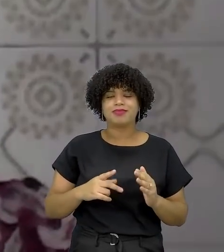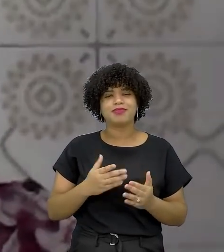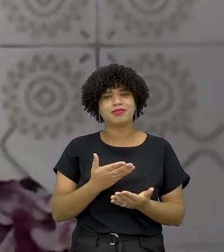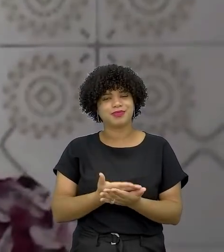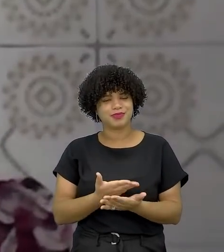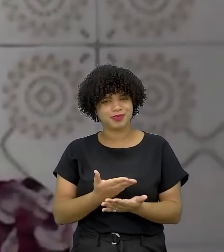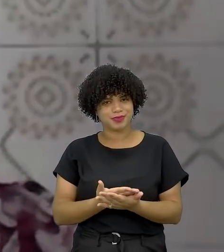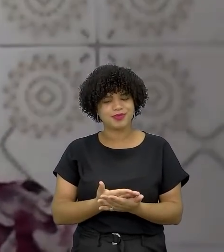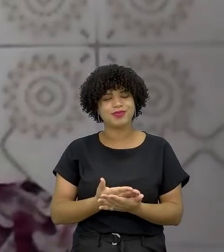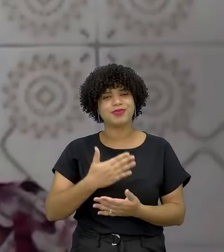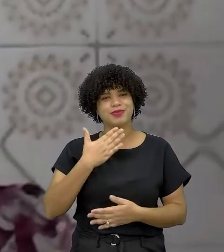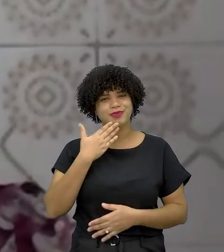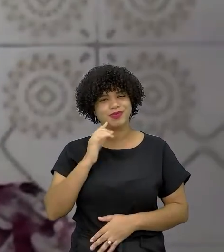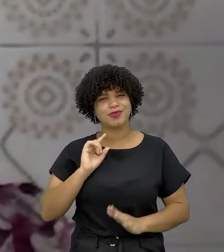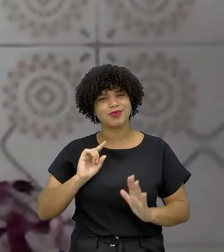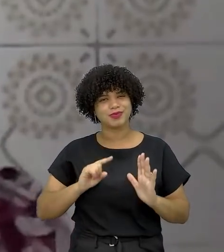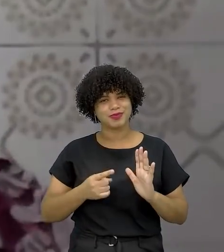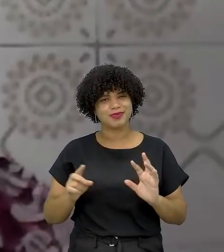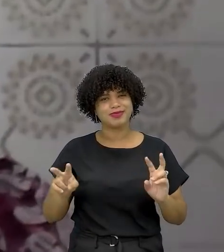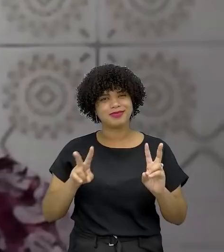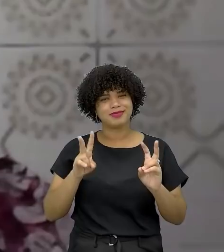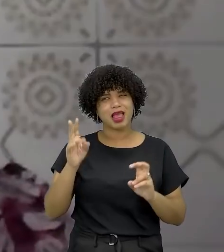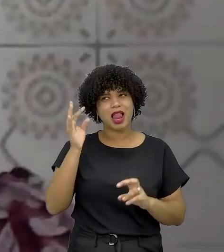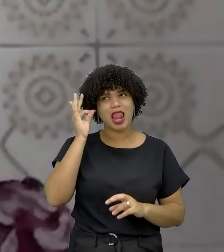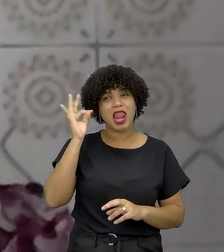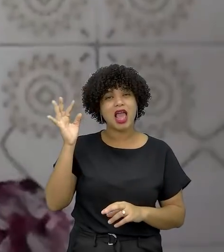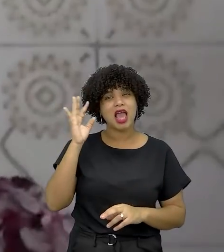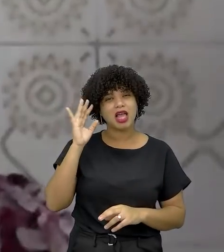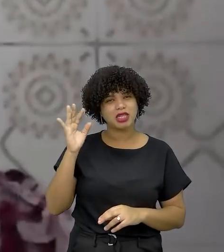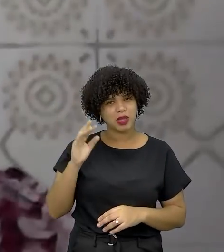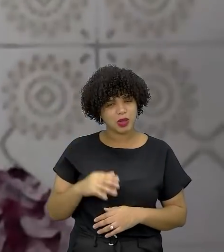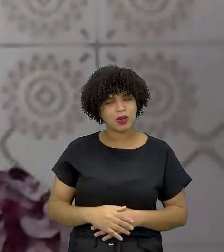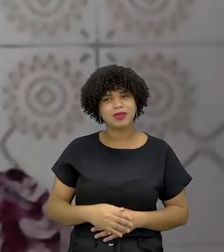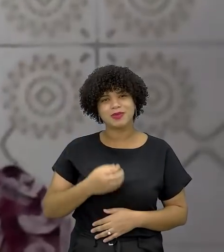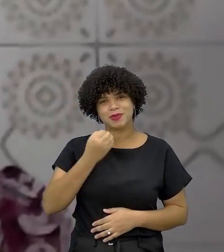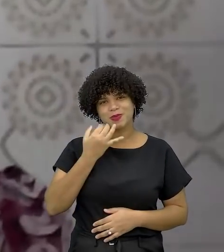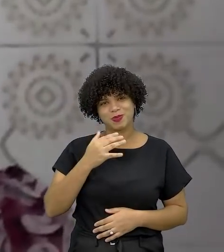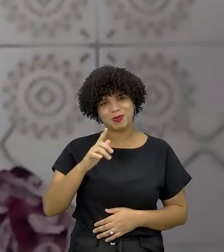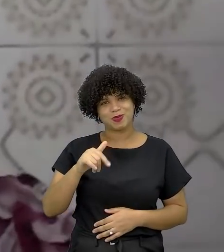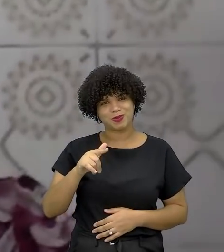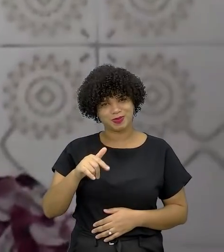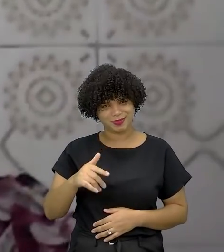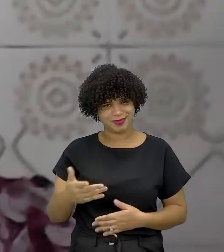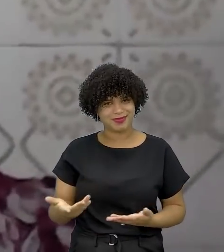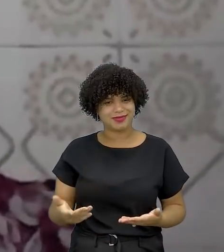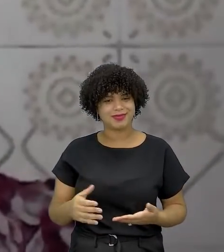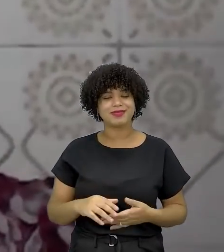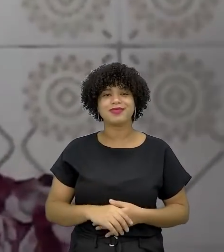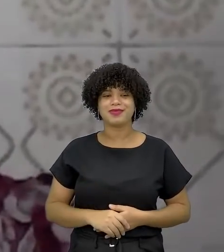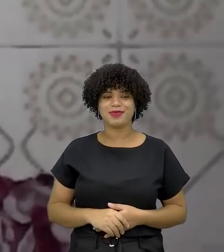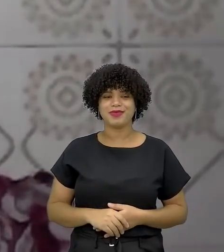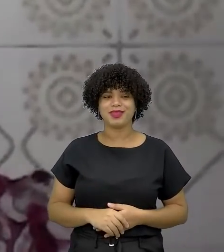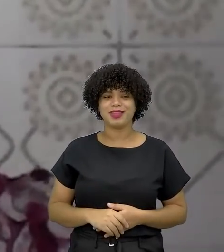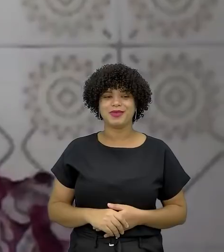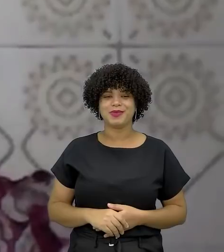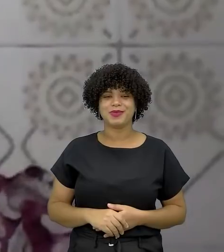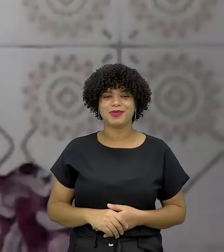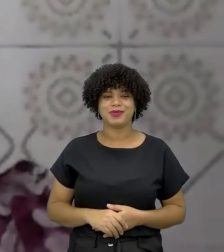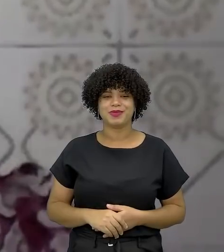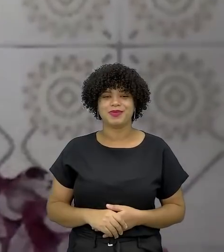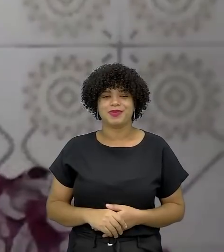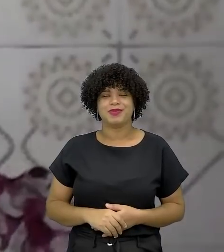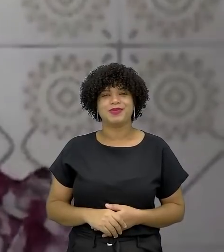estudar, né, esses teóricos, eu acho que é bem bacana, e a gente deixa para vocês